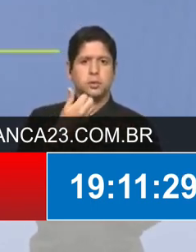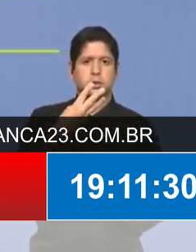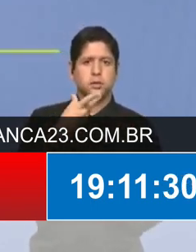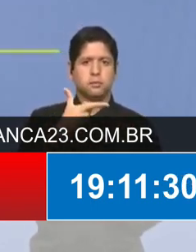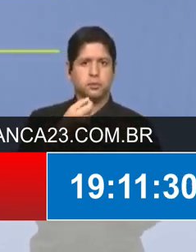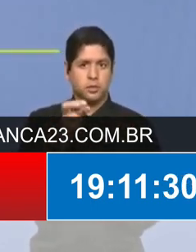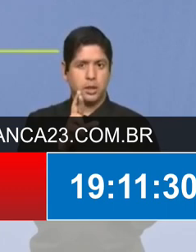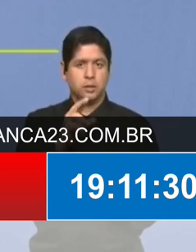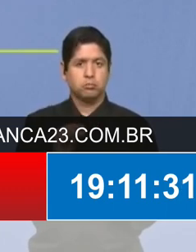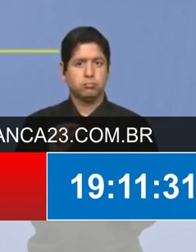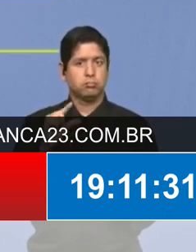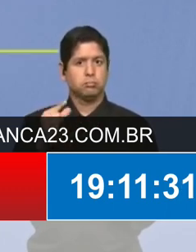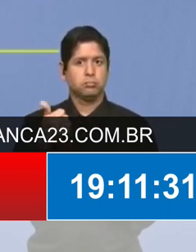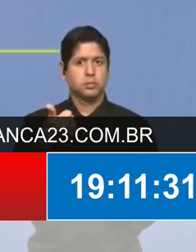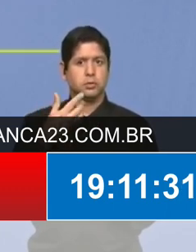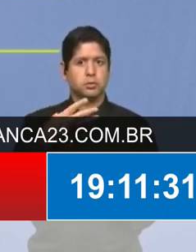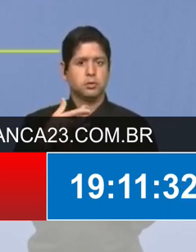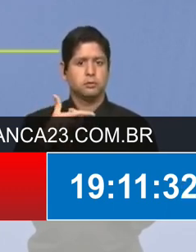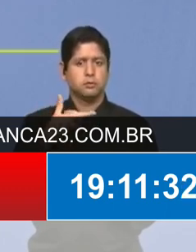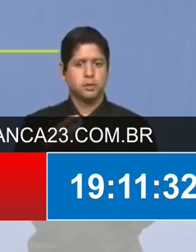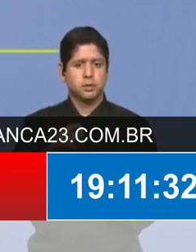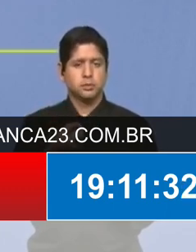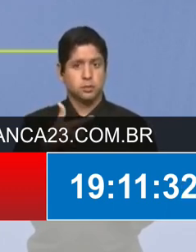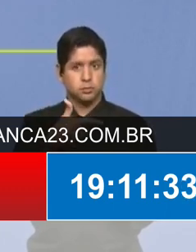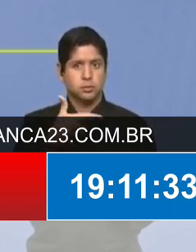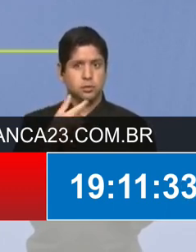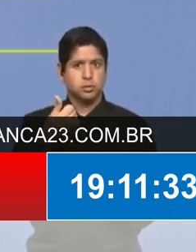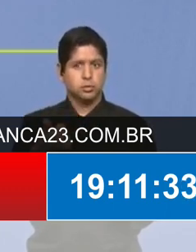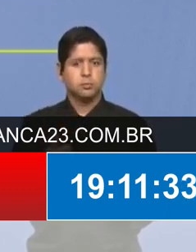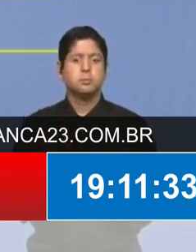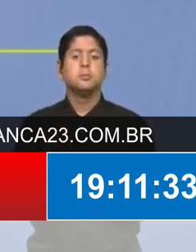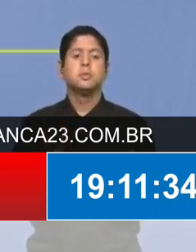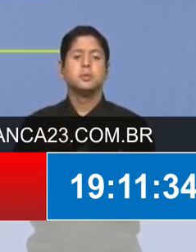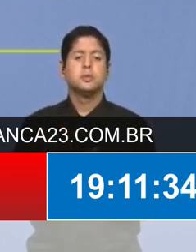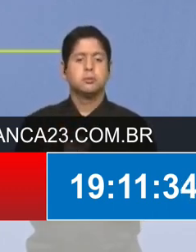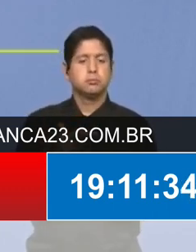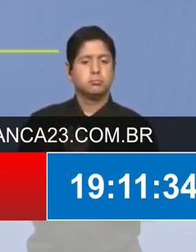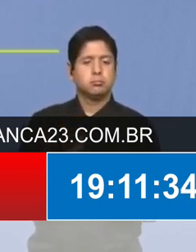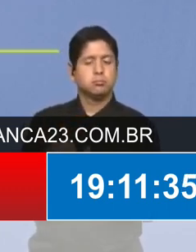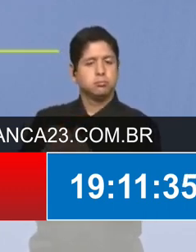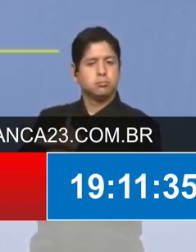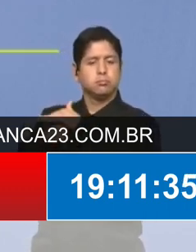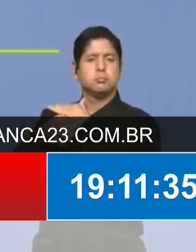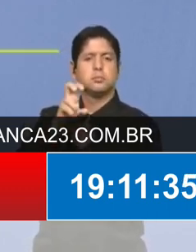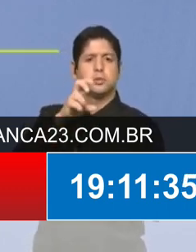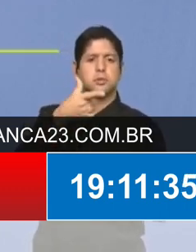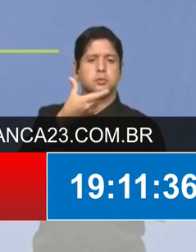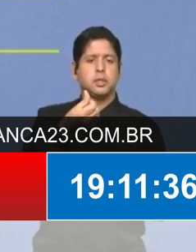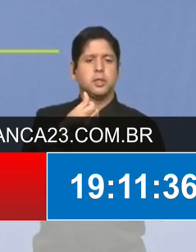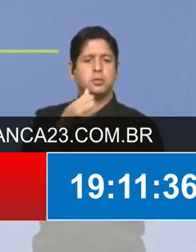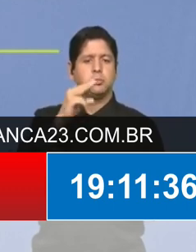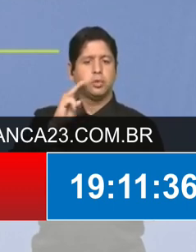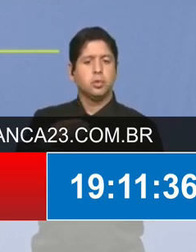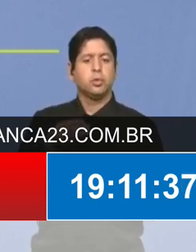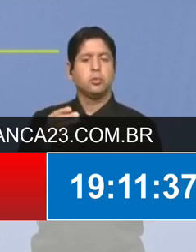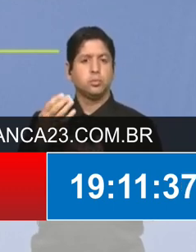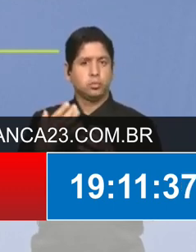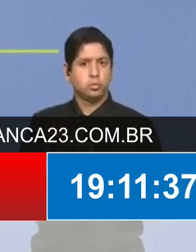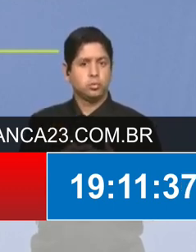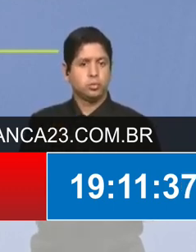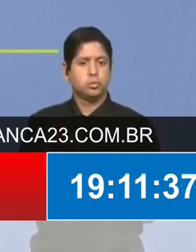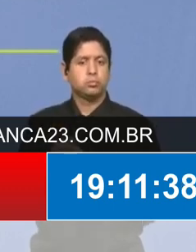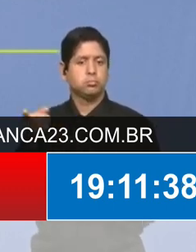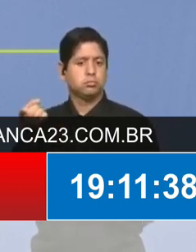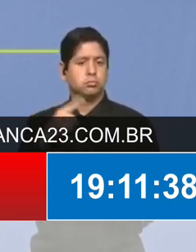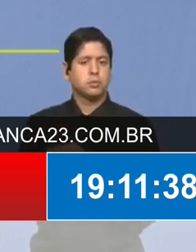R$ 1.320 para R$ 1.421, reserva de 526 milhões de reais para concursos públicos